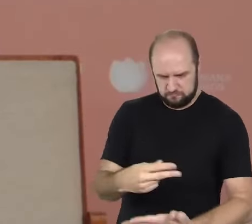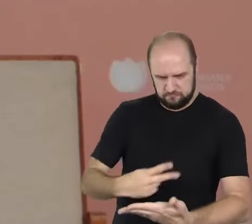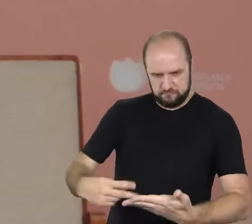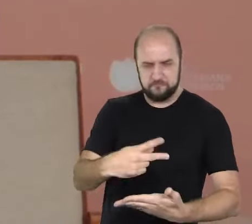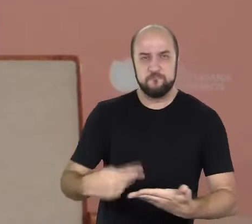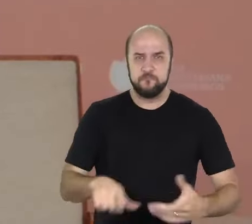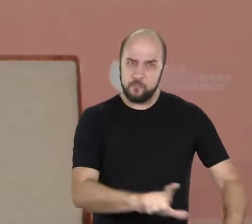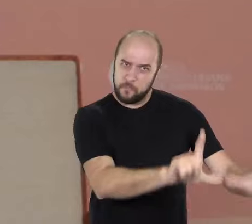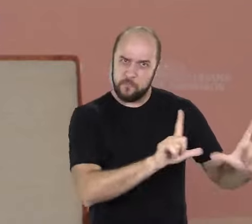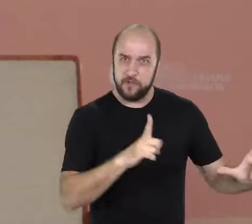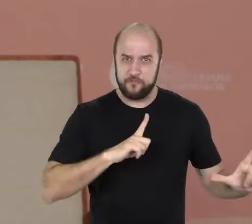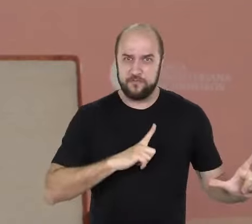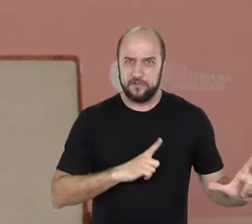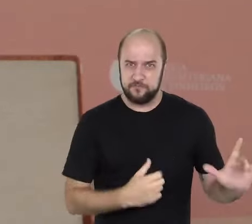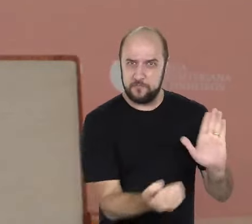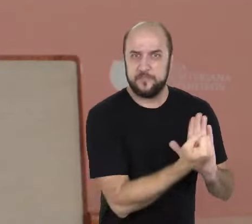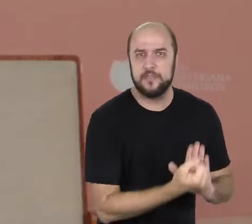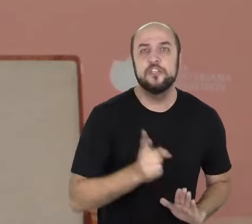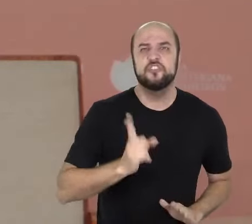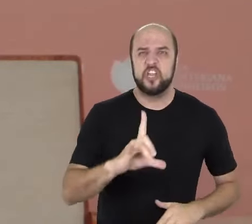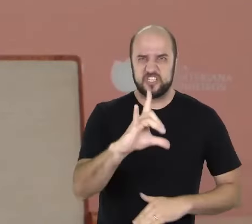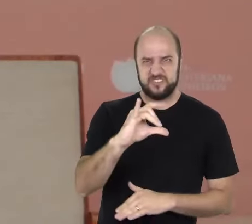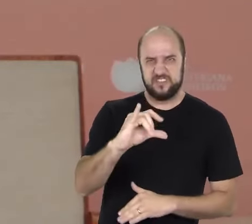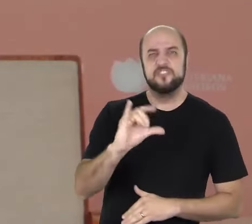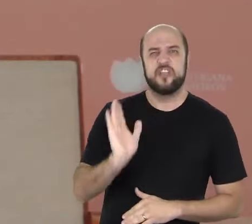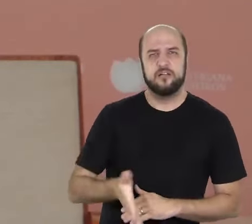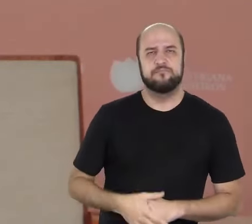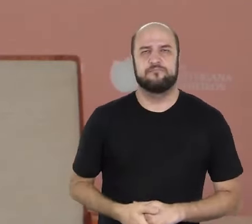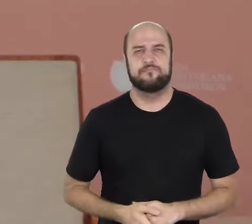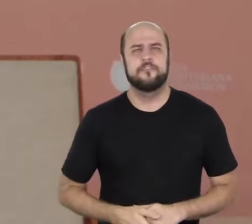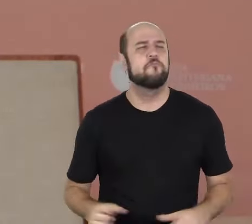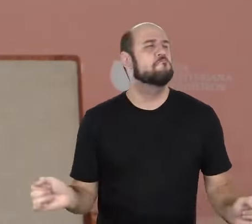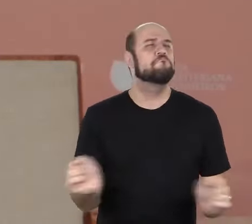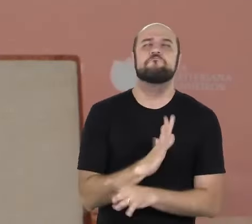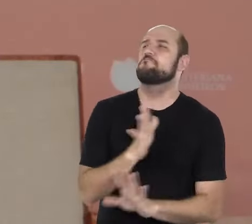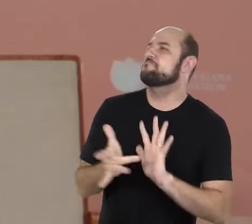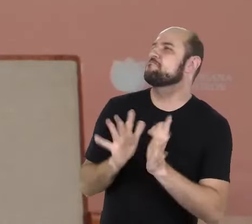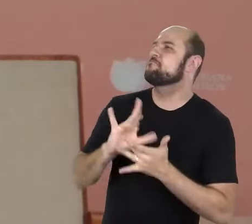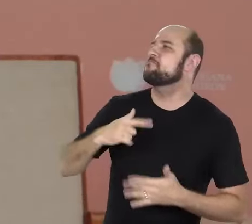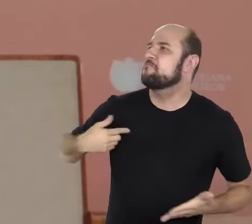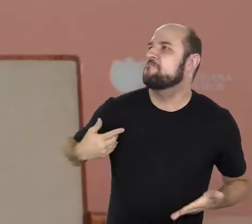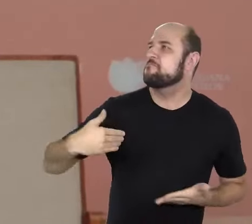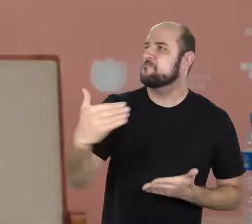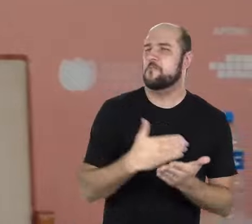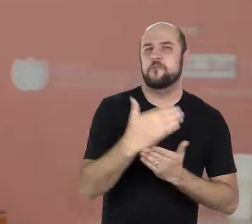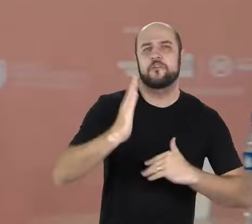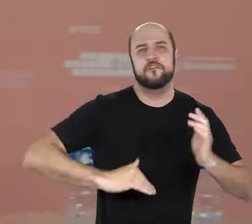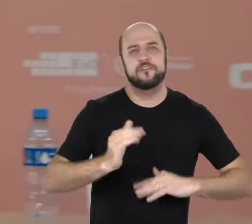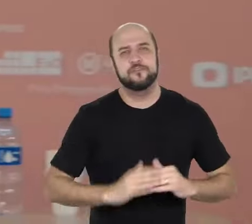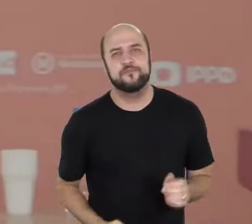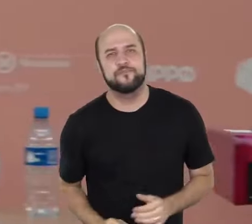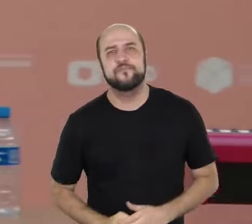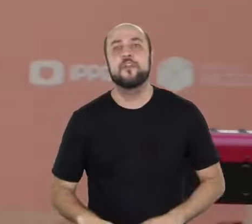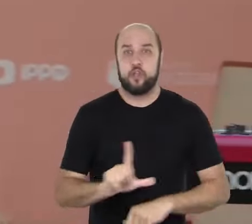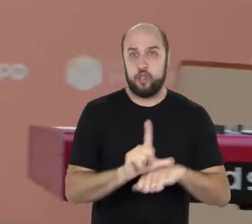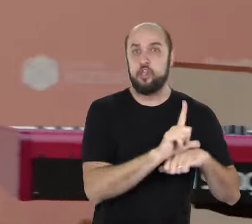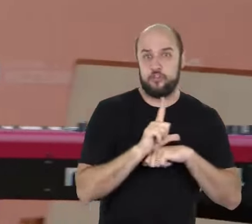Desenhei a logo, fiz a logo. Já montei um Instagram. Mesmo dia. Falei, pronto, Jesus, agora eu vou começar a executar. Criei a lojinha na